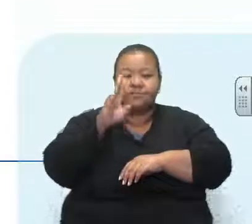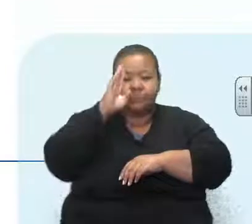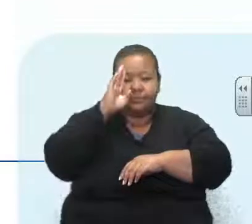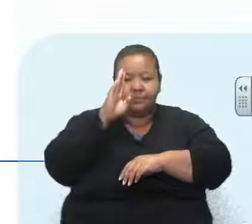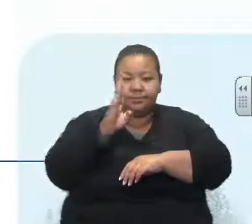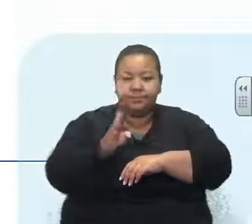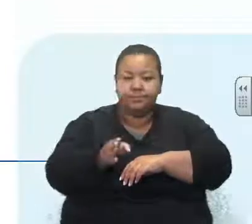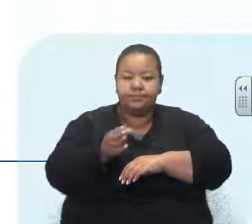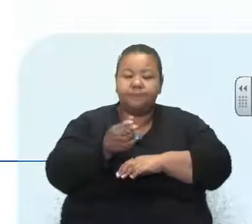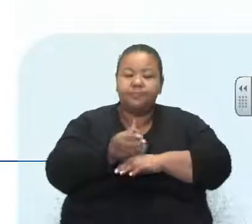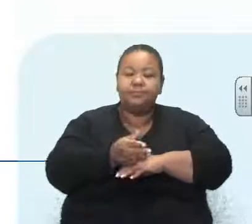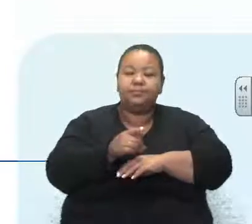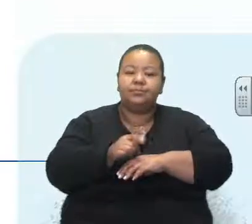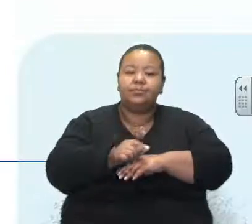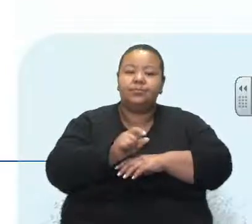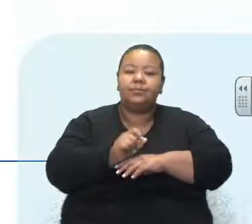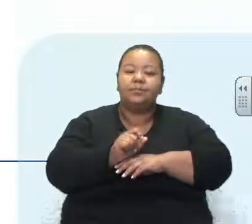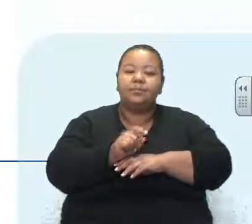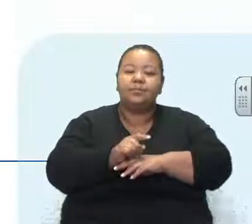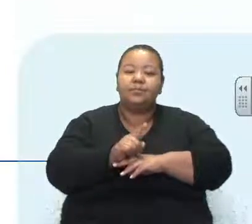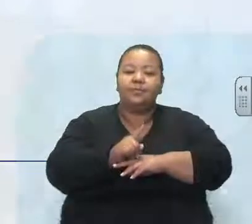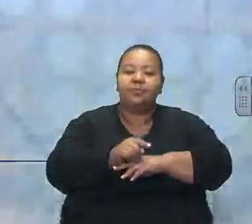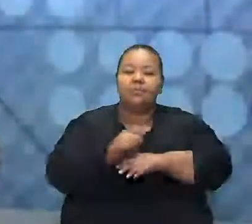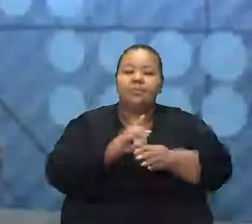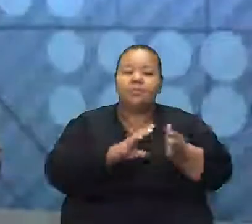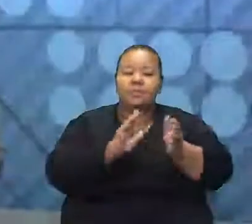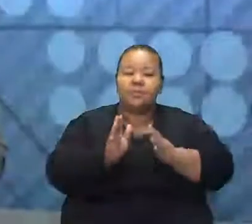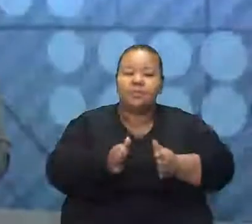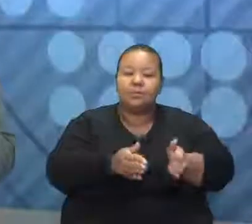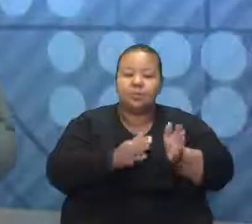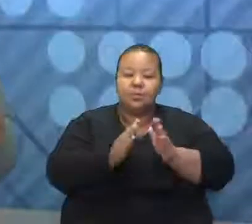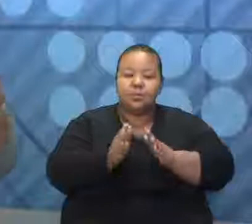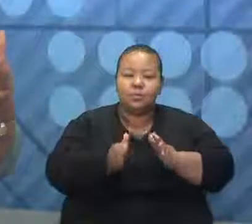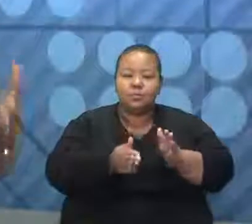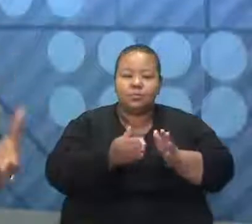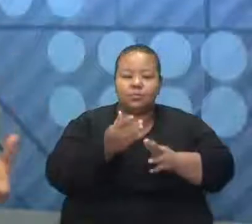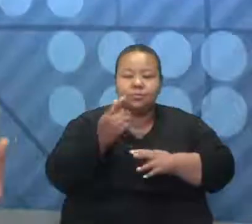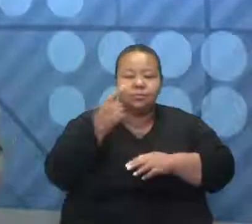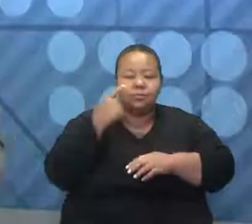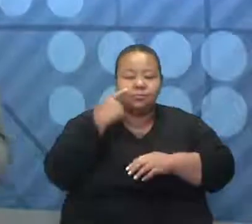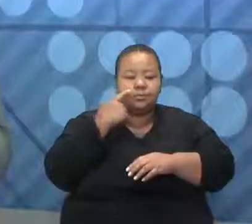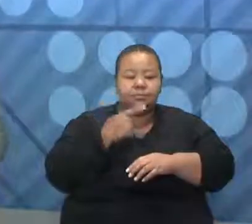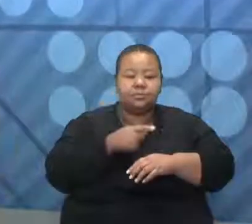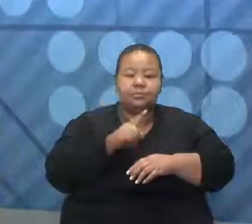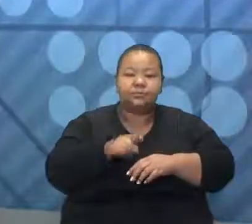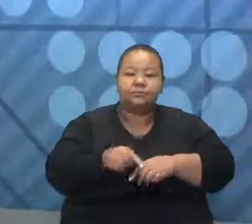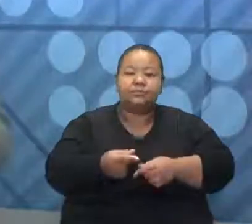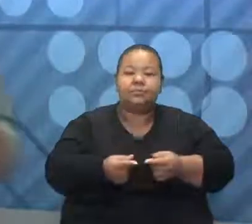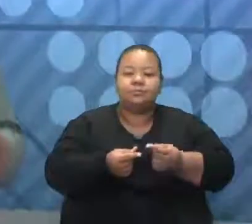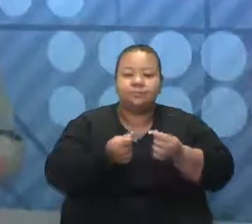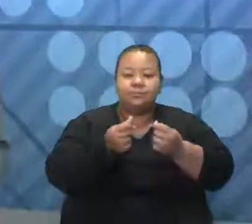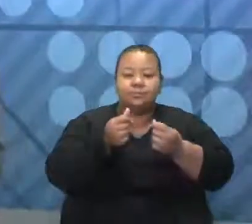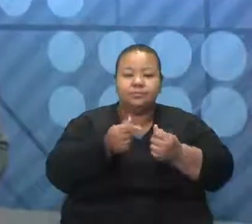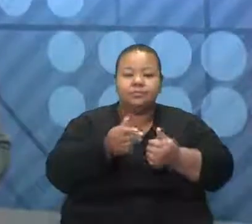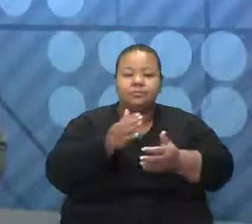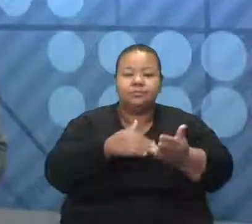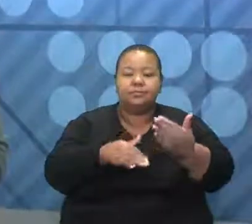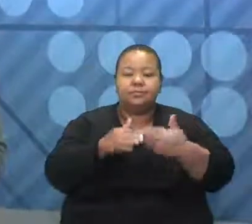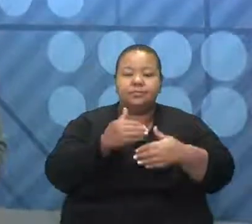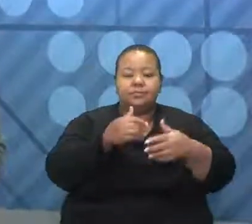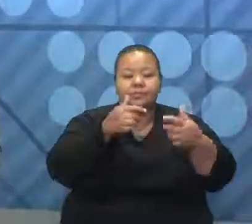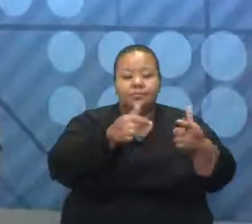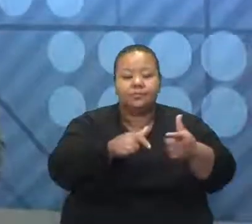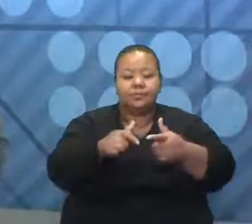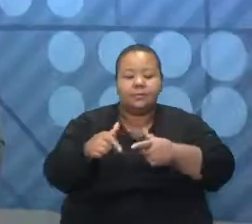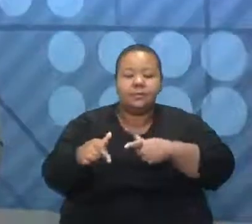ali no campo da produção, está trabalhando no campo das finanças, está trabalhando em todas as áreas da